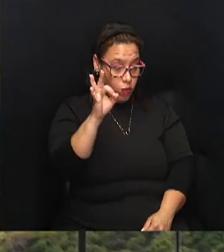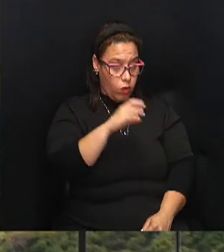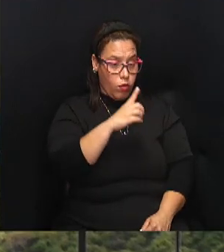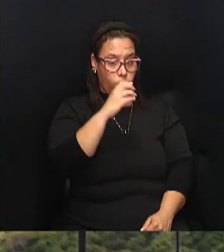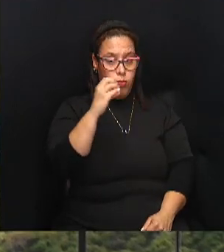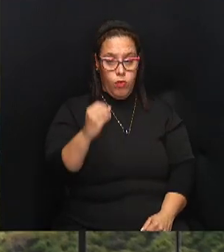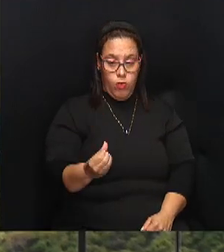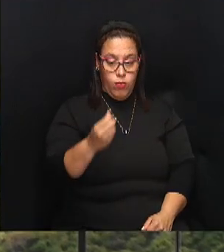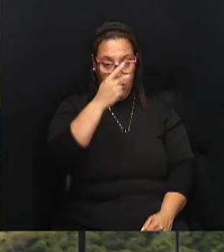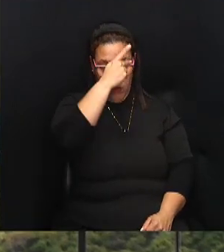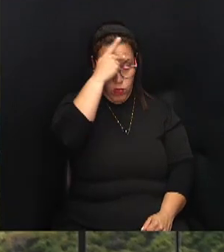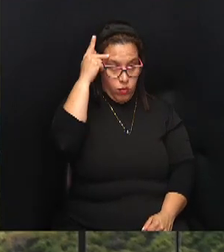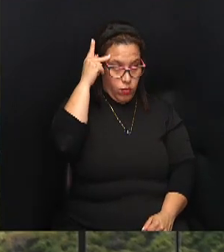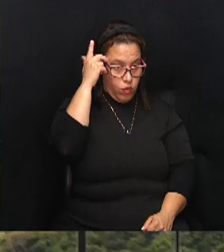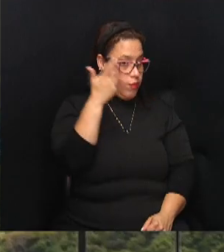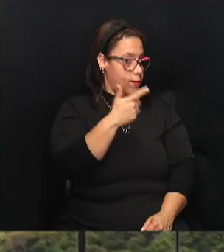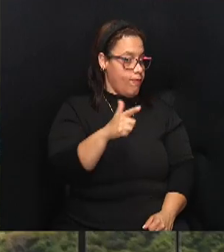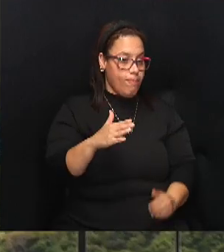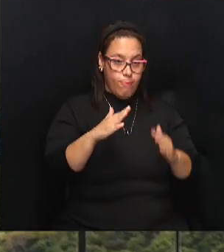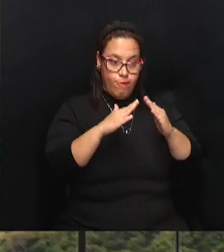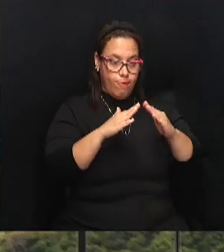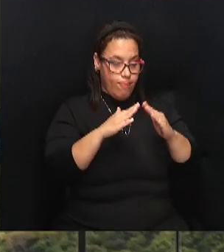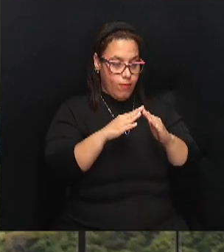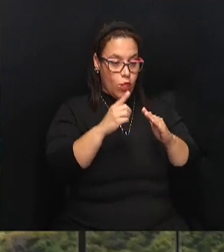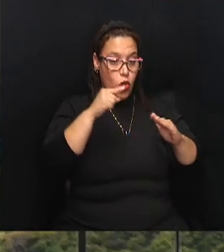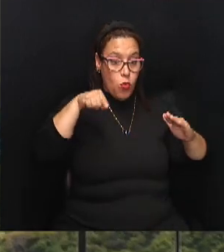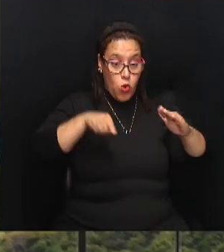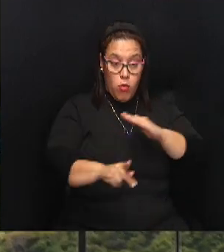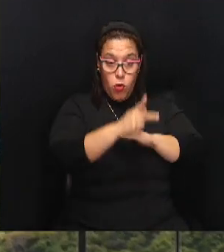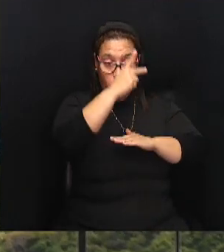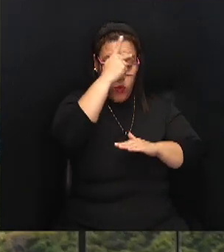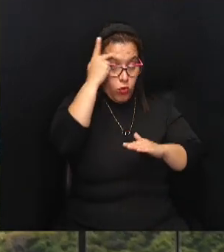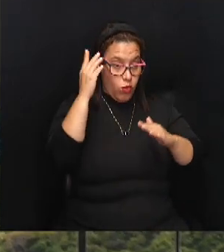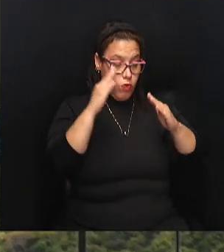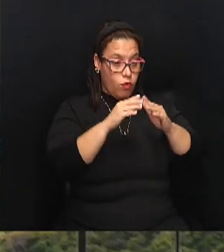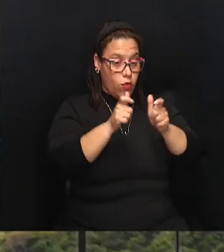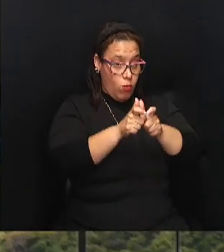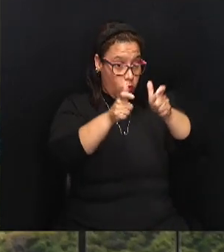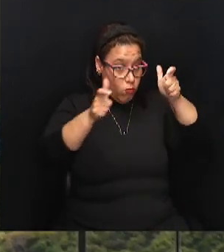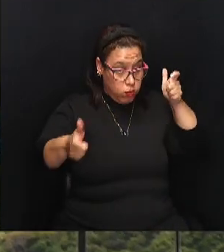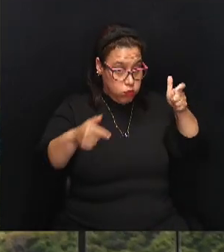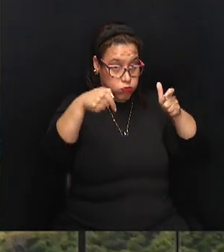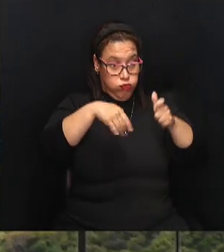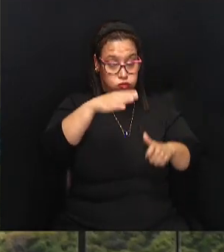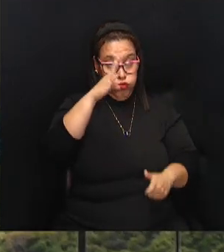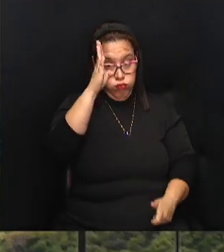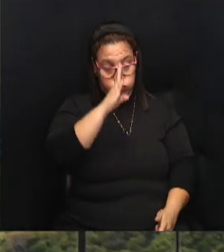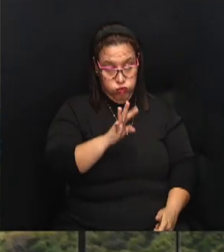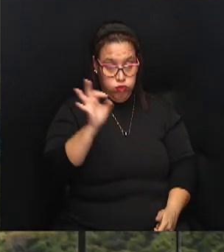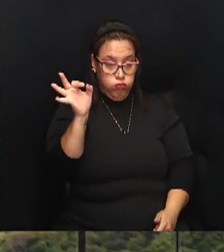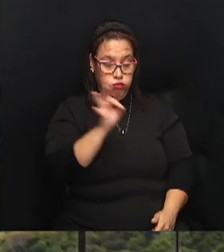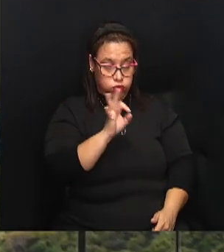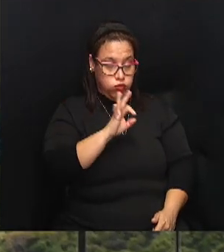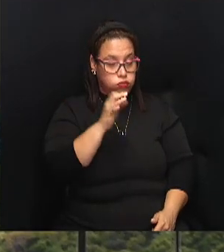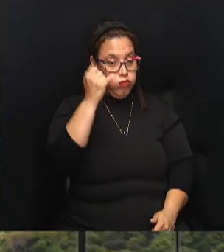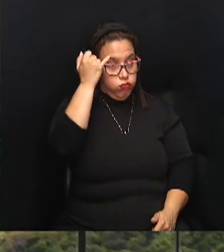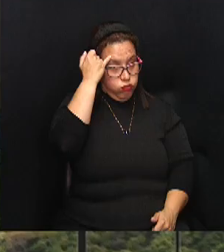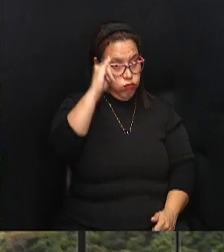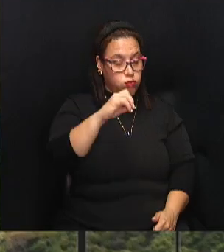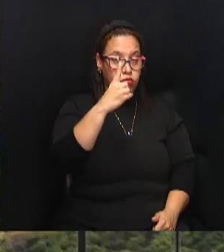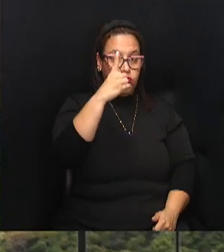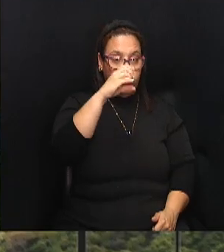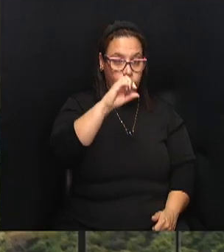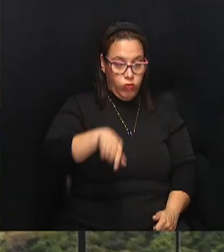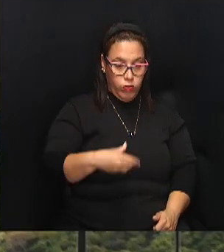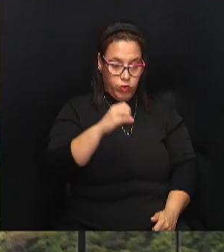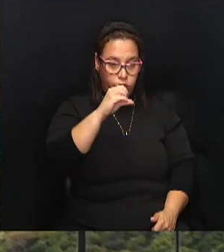6 pessoas sem teto por 1.000 habitantes. É bem mais alta que a média aqui do Brasil, para a gente ter uma ideia, é de